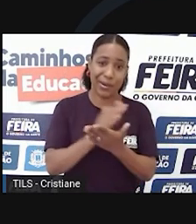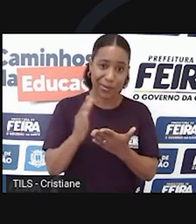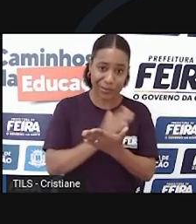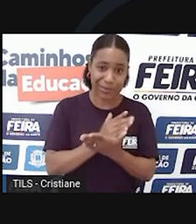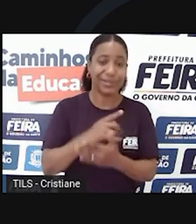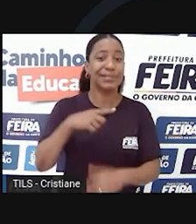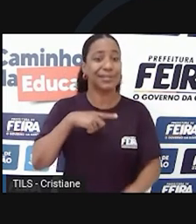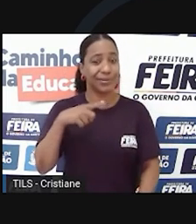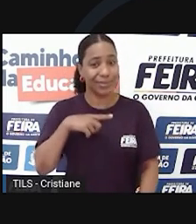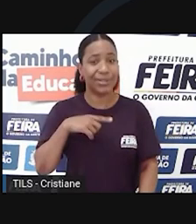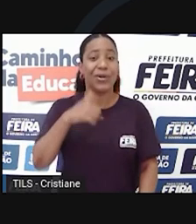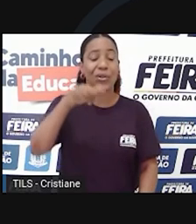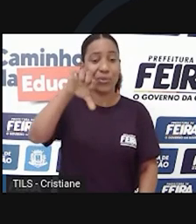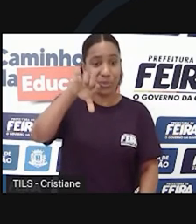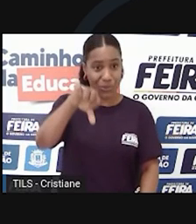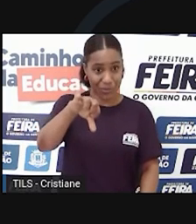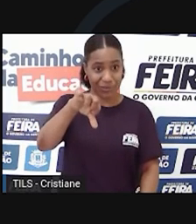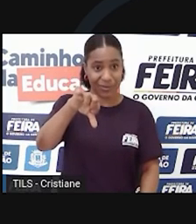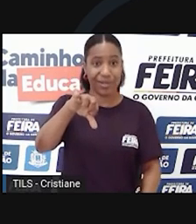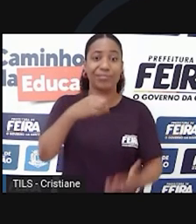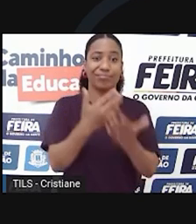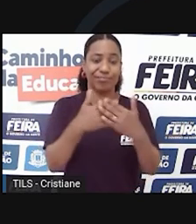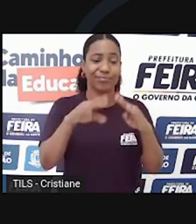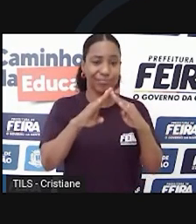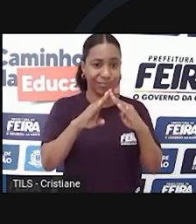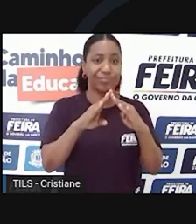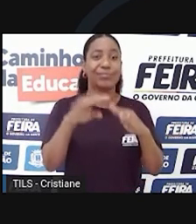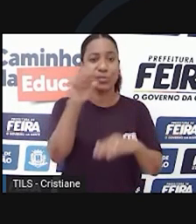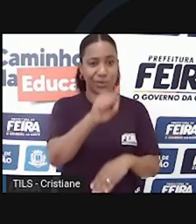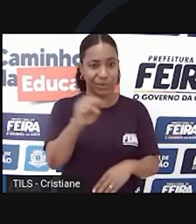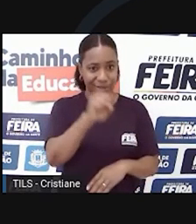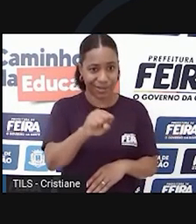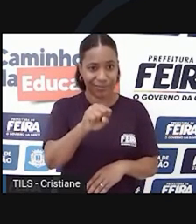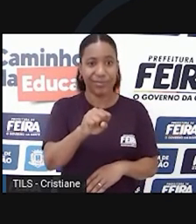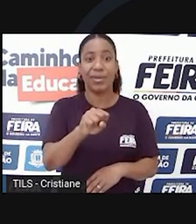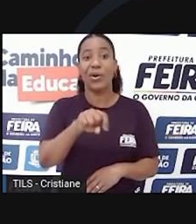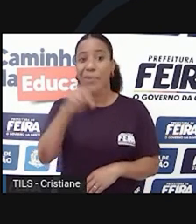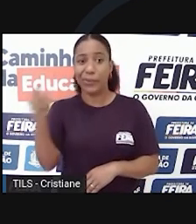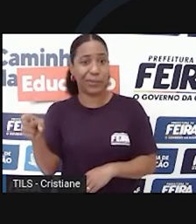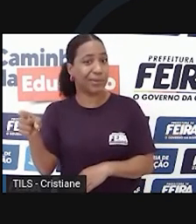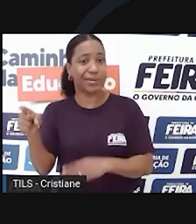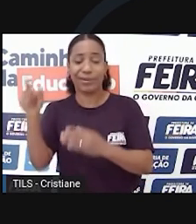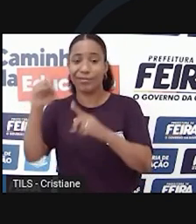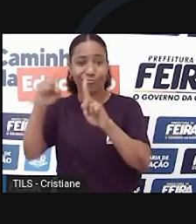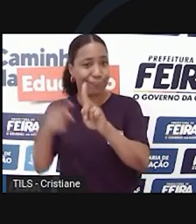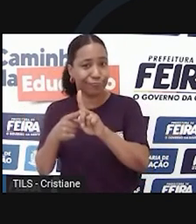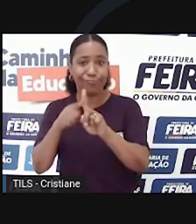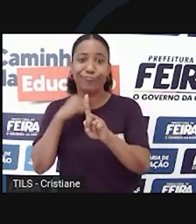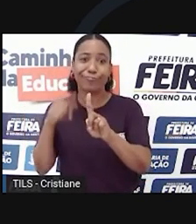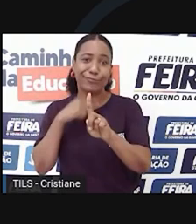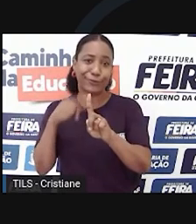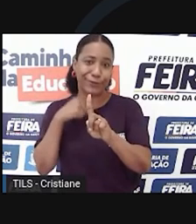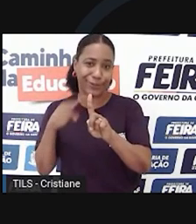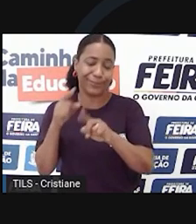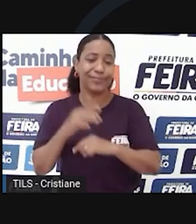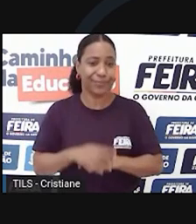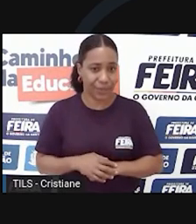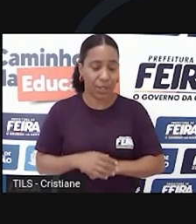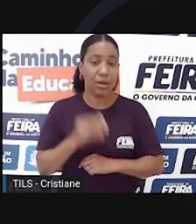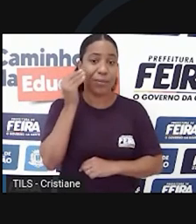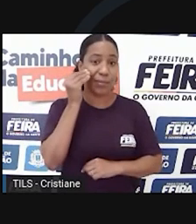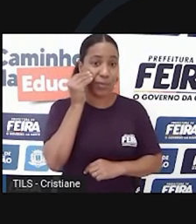cada 10 estão na escola. Estudos internacionais mostram que de cada $1 que se investe em planejamento